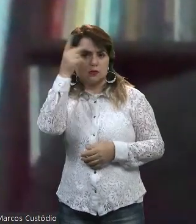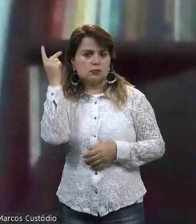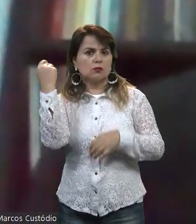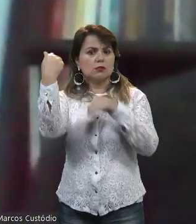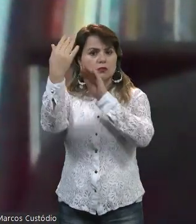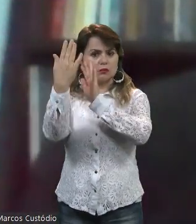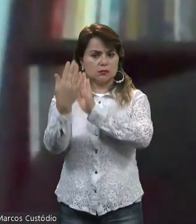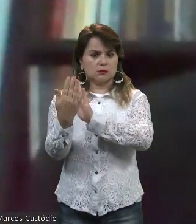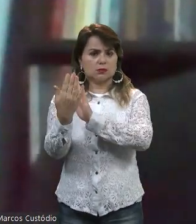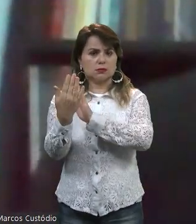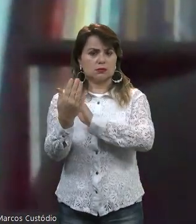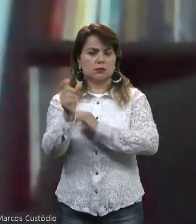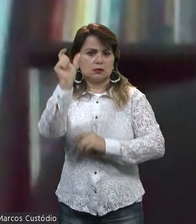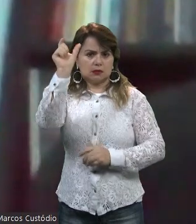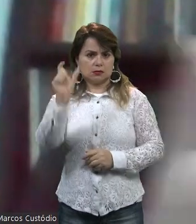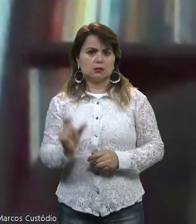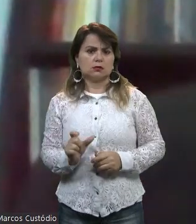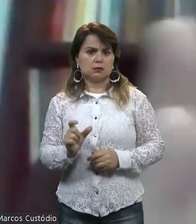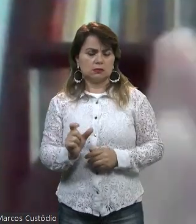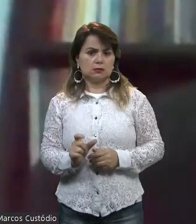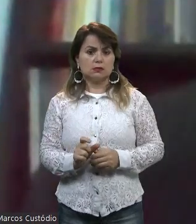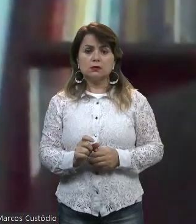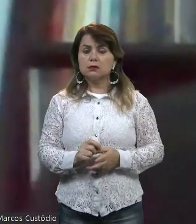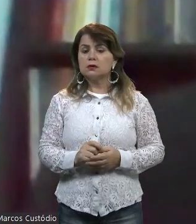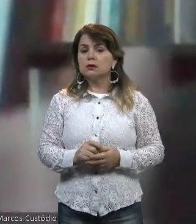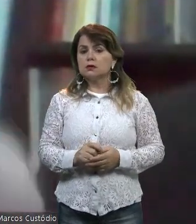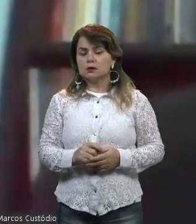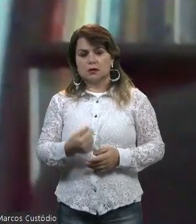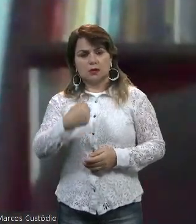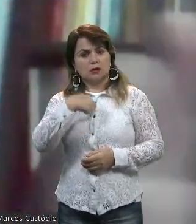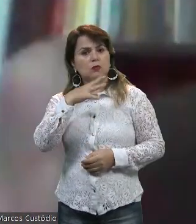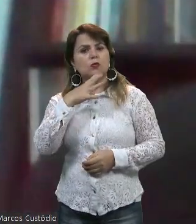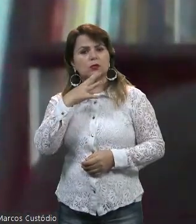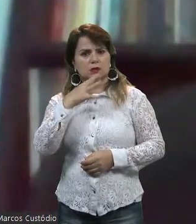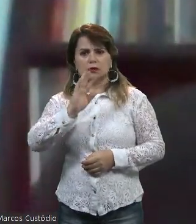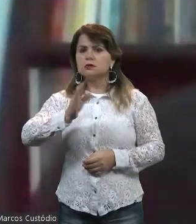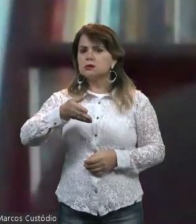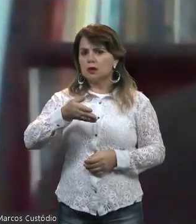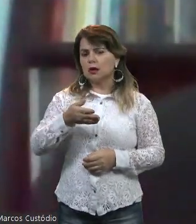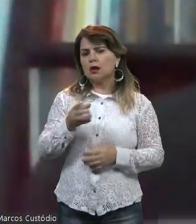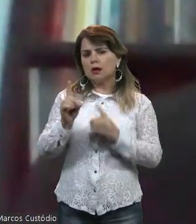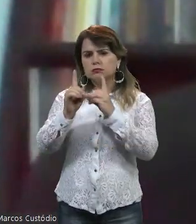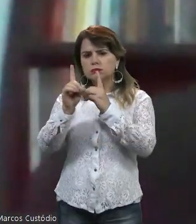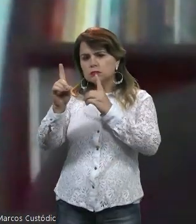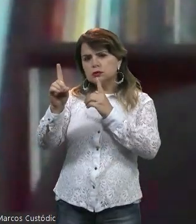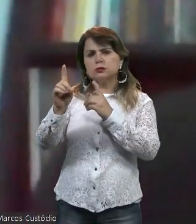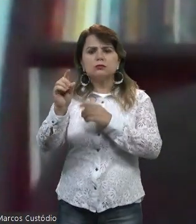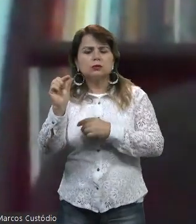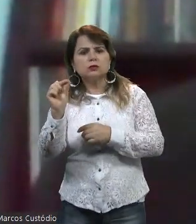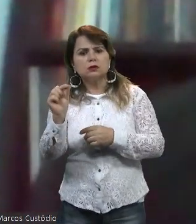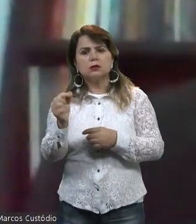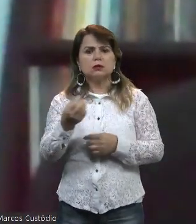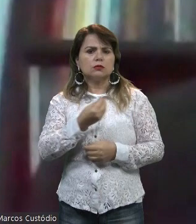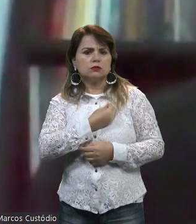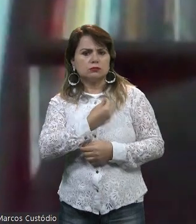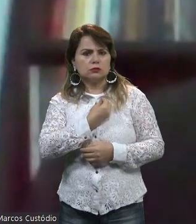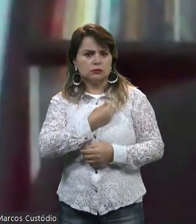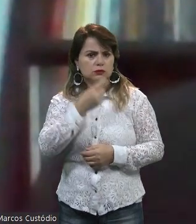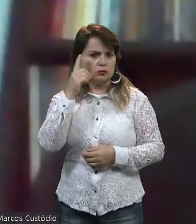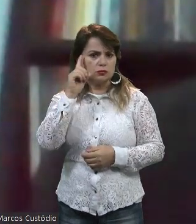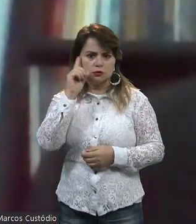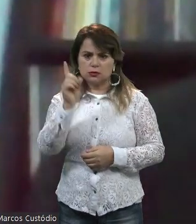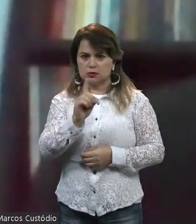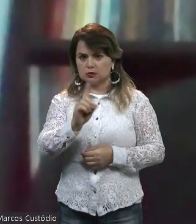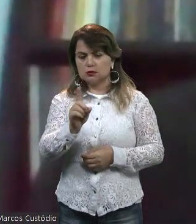não é? De alguma maneira conheci de uma forma um pouco distante, não fazia muito parte da minha interação